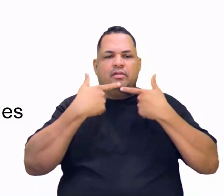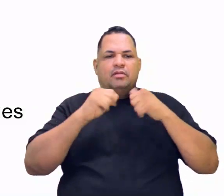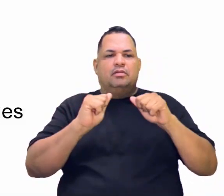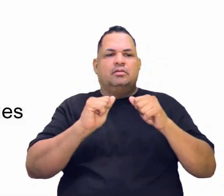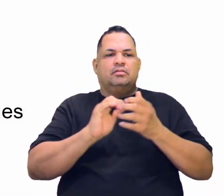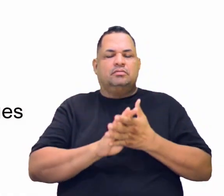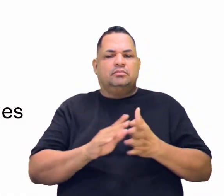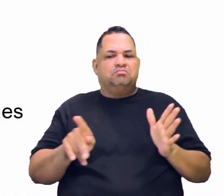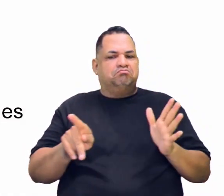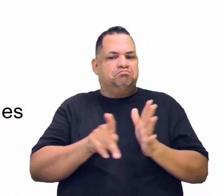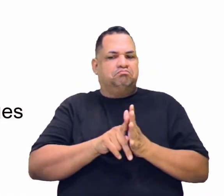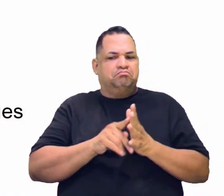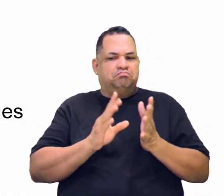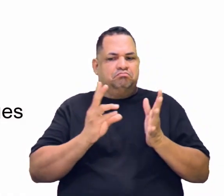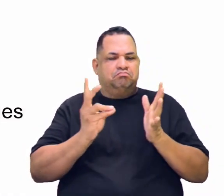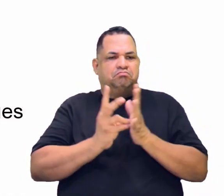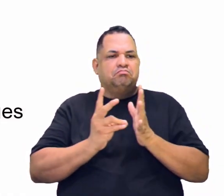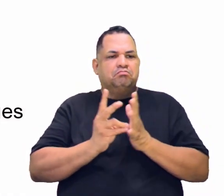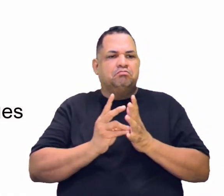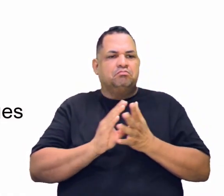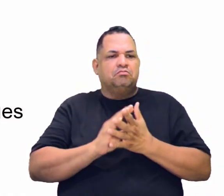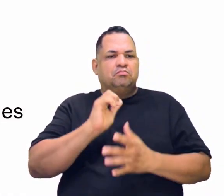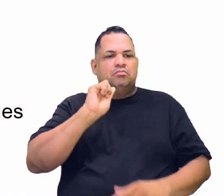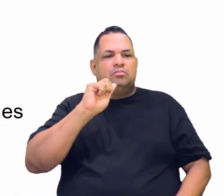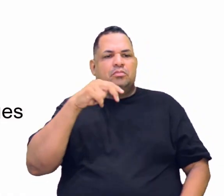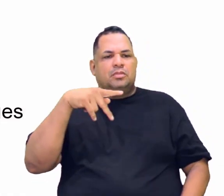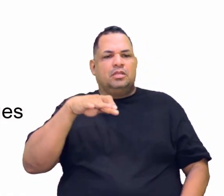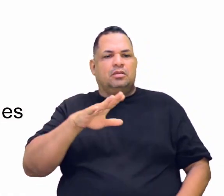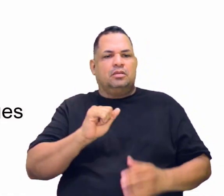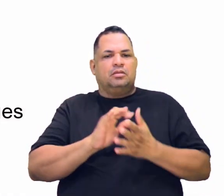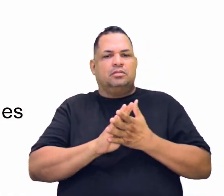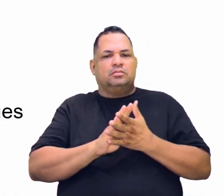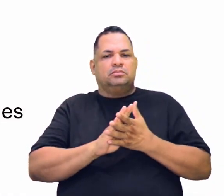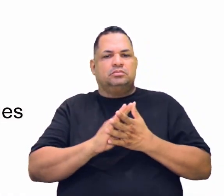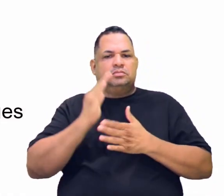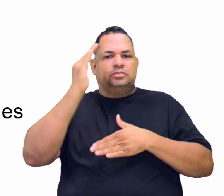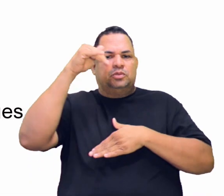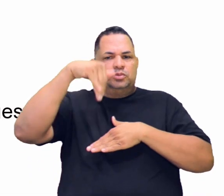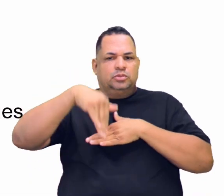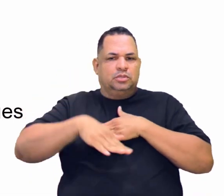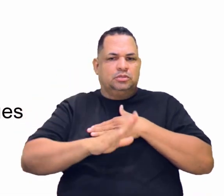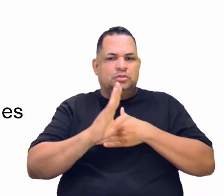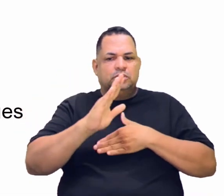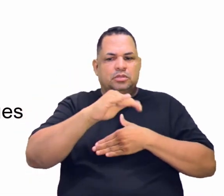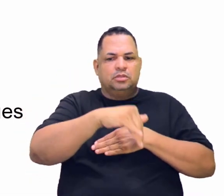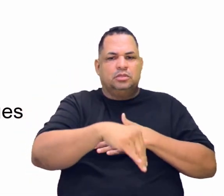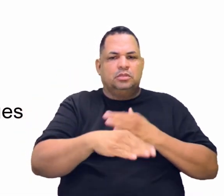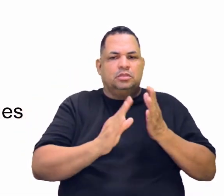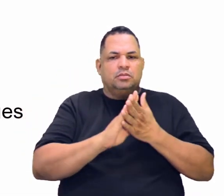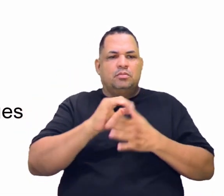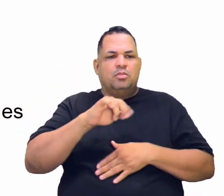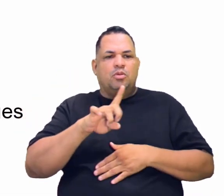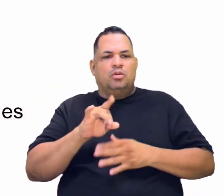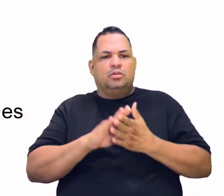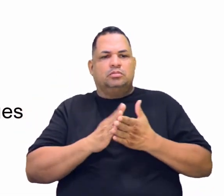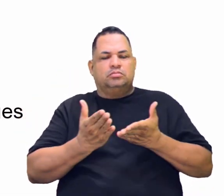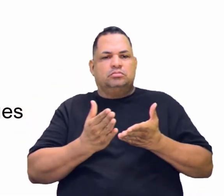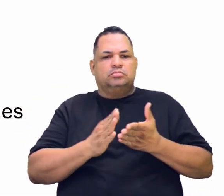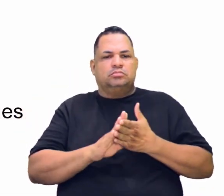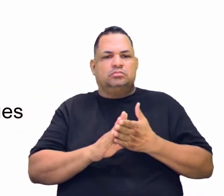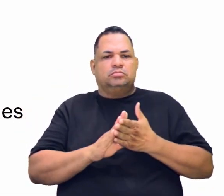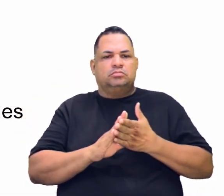nativos. A Pama e Caripuna estão na Cachoeira de Morrinhos, na margem esquerda da Cachoeira